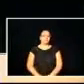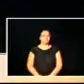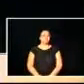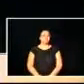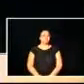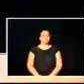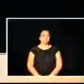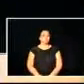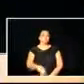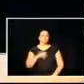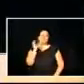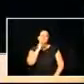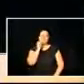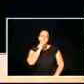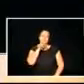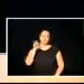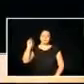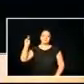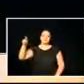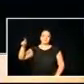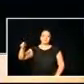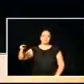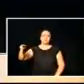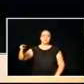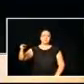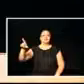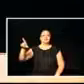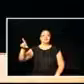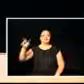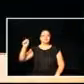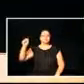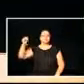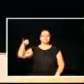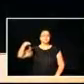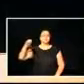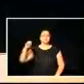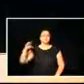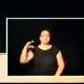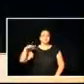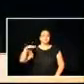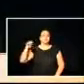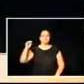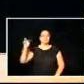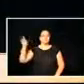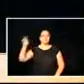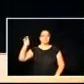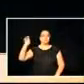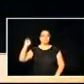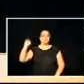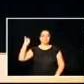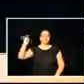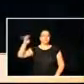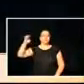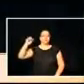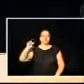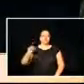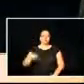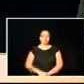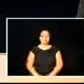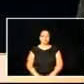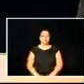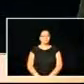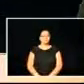carreira, para que possa mandar para a Câmara, para que nós possamos, então, discutir aí, é, a importância desse,